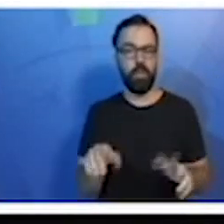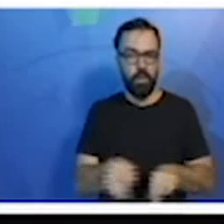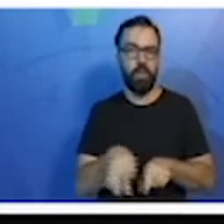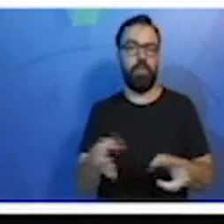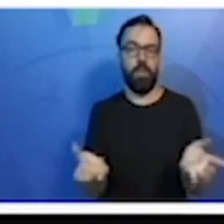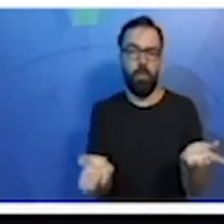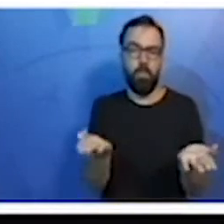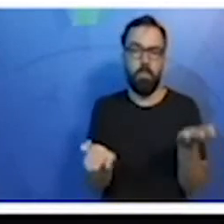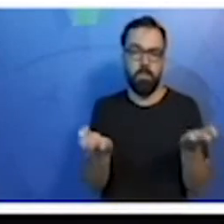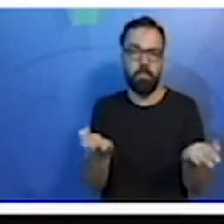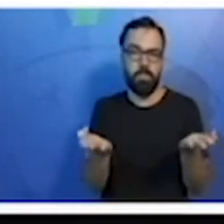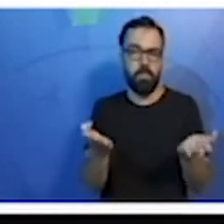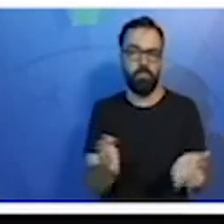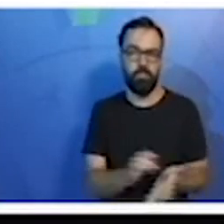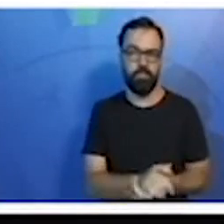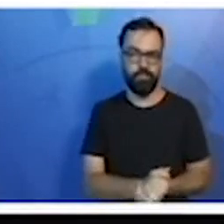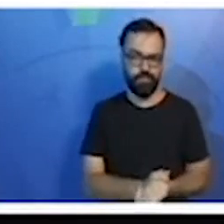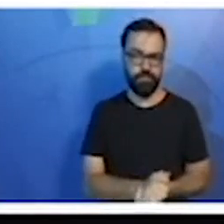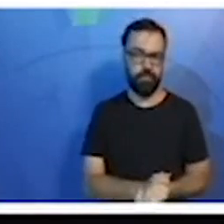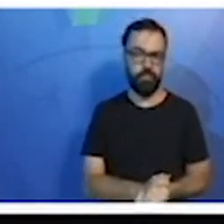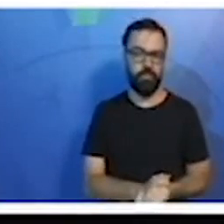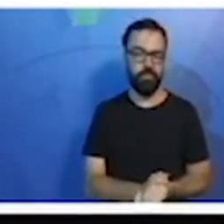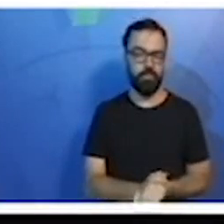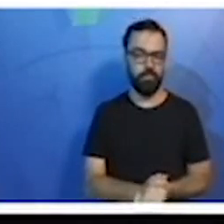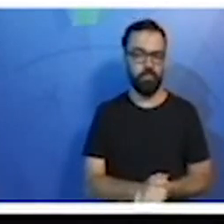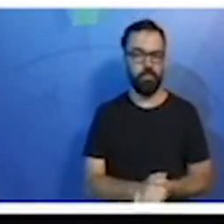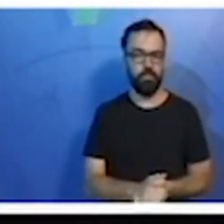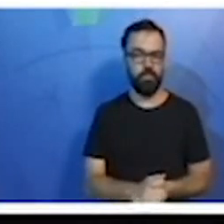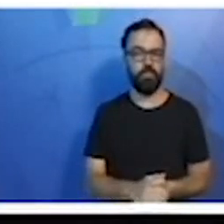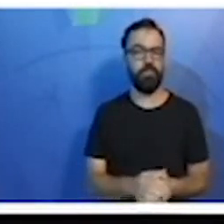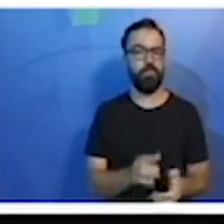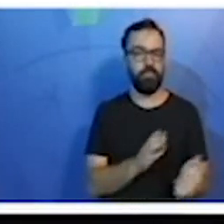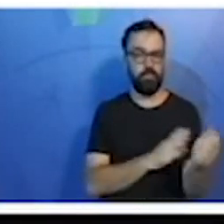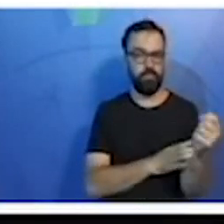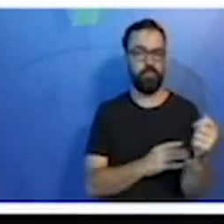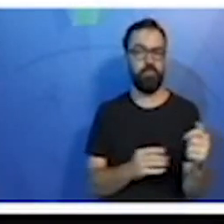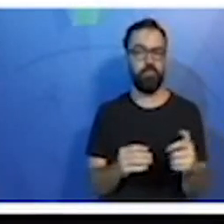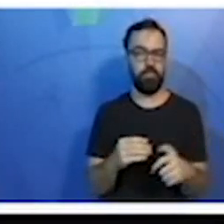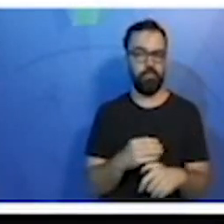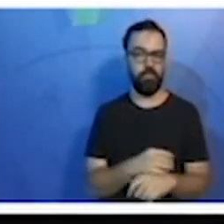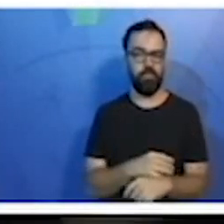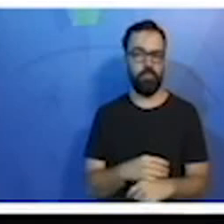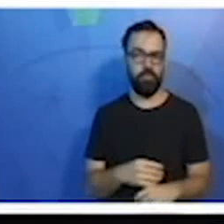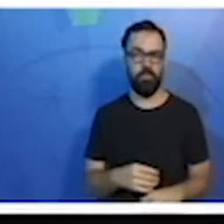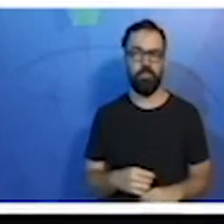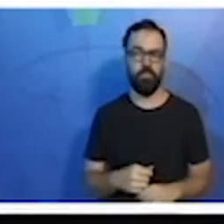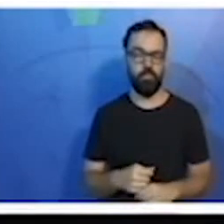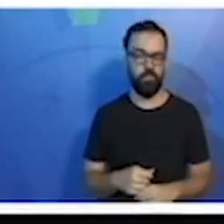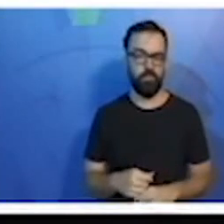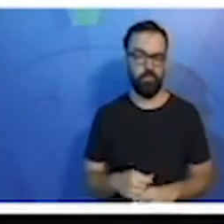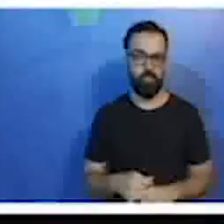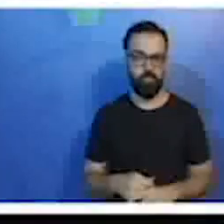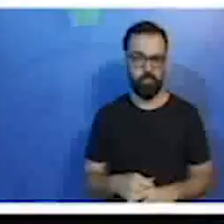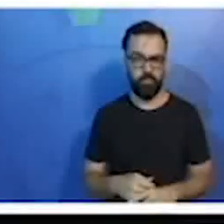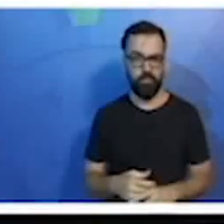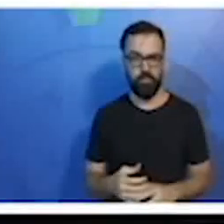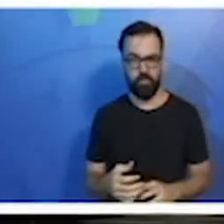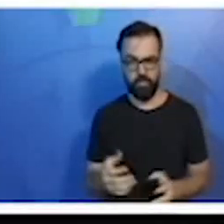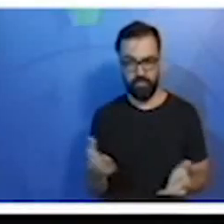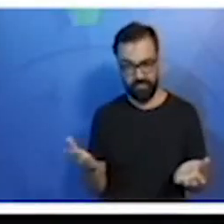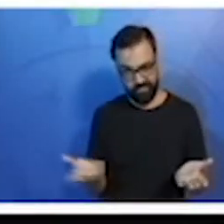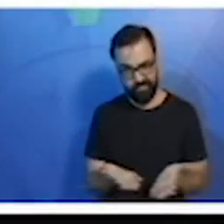que é essencial para a gente se manter em pé sobre a bicicleta a potência muscular na capacidade que tem que fica a força das pernas e dos braços